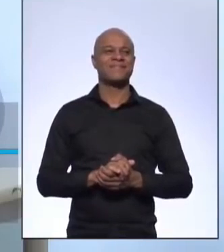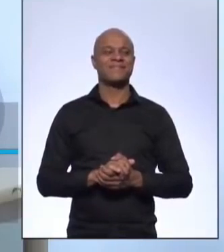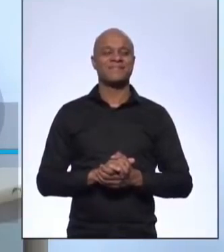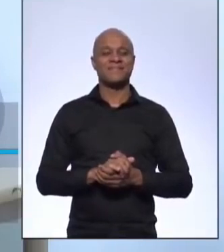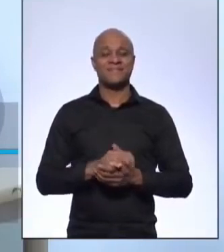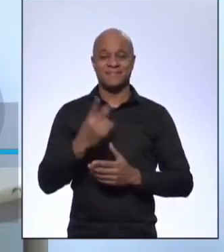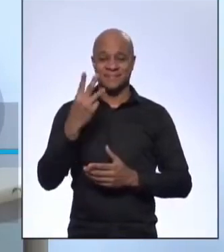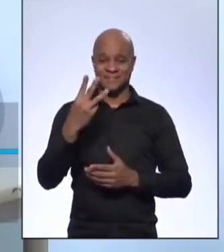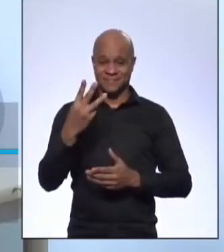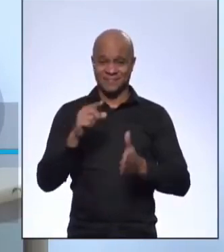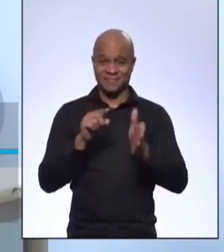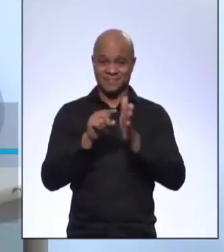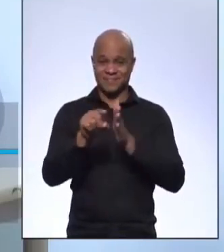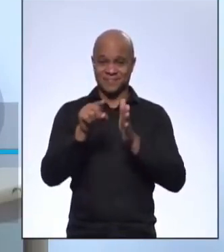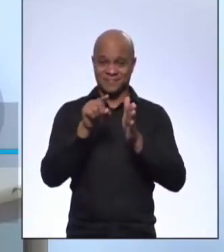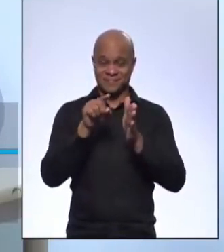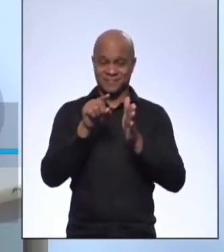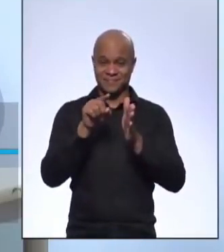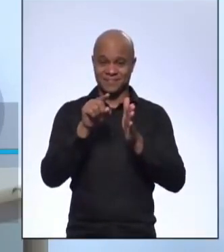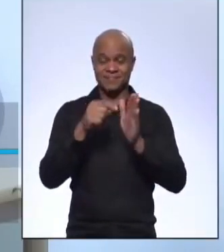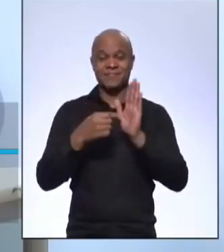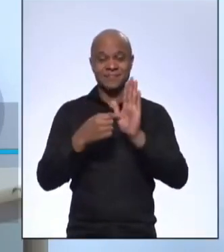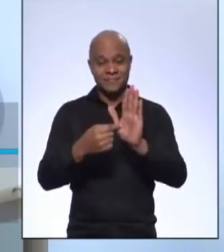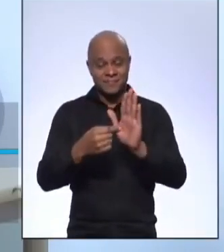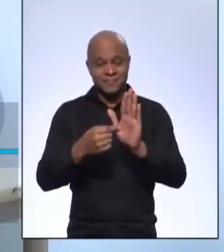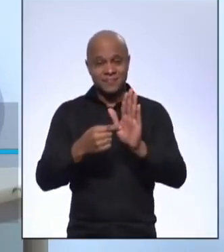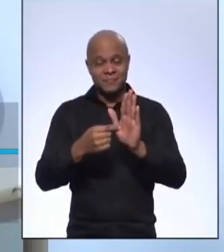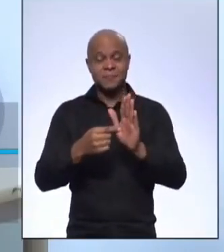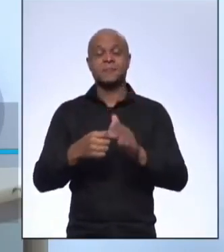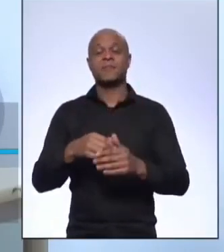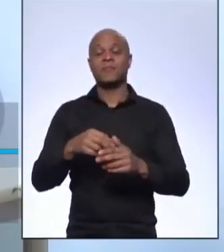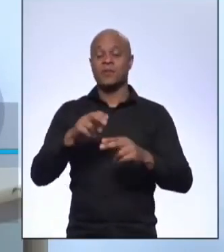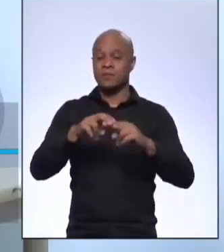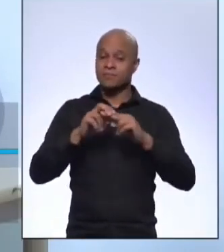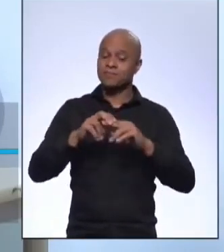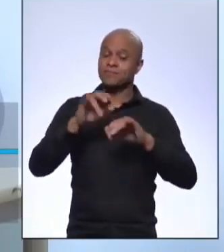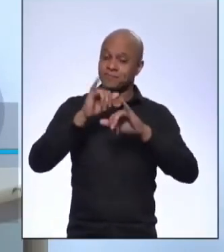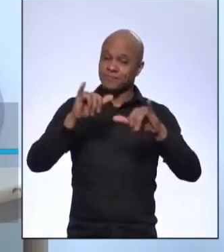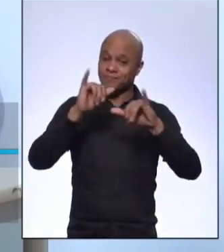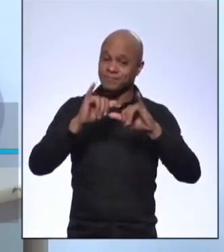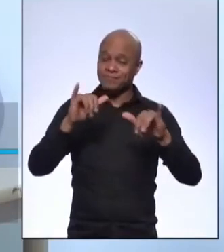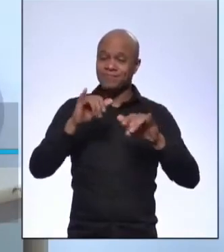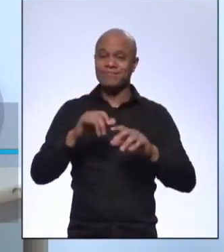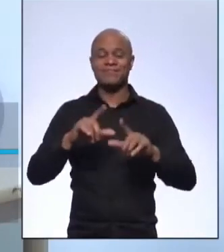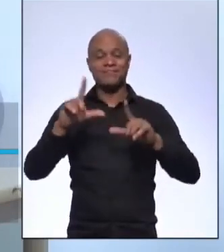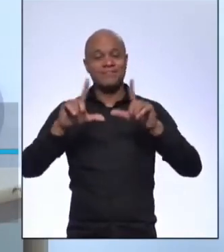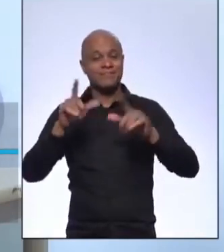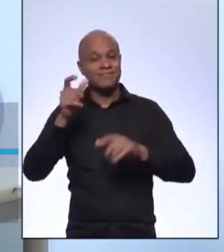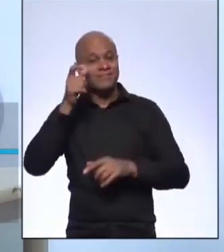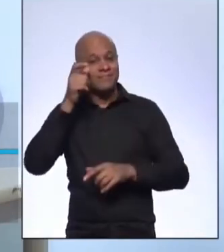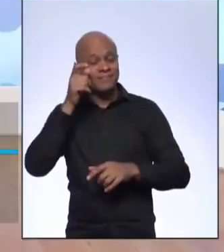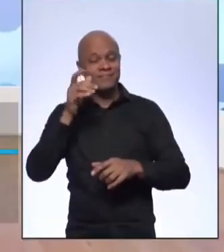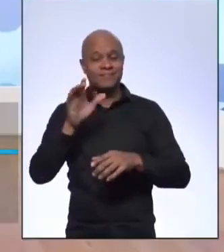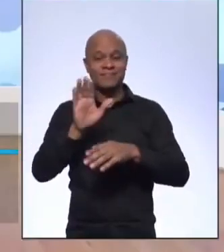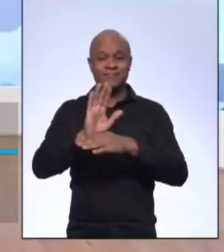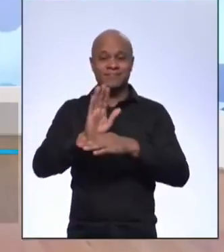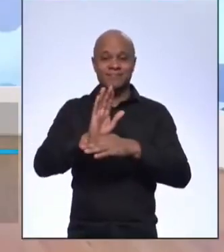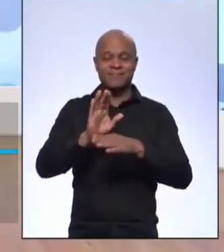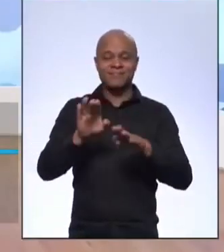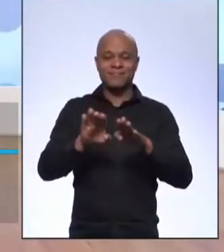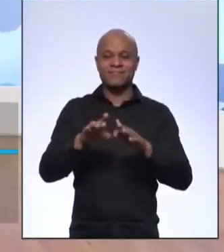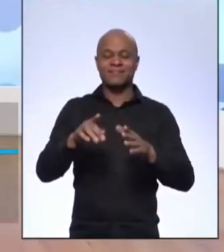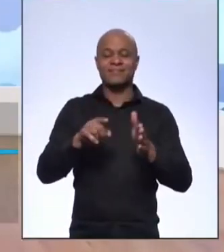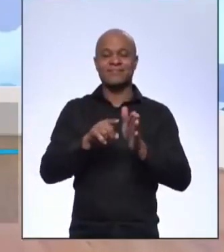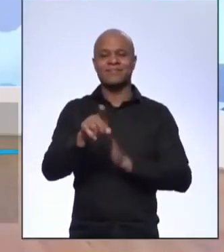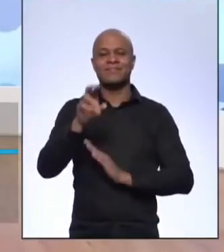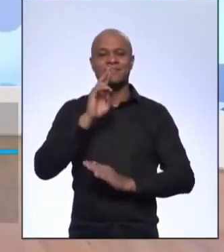né, na reportagem que vocês assistiram, também nas 3 manchetes. E vamos lá, né, professora? Como sempre, os nossos